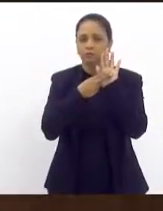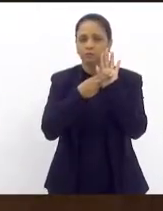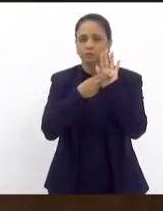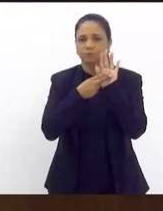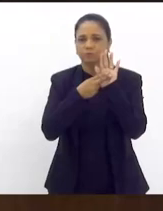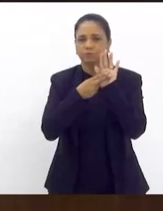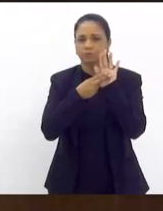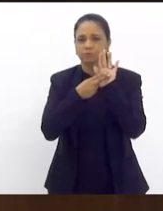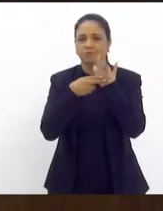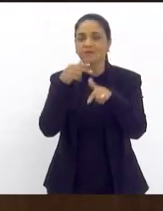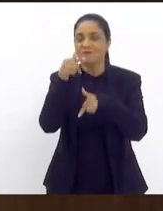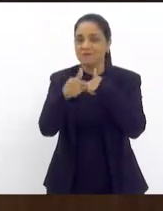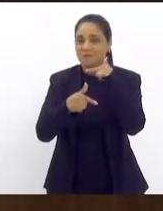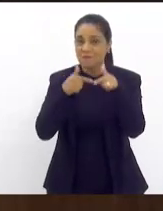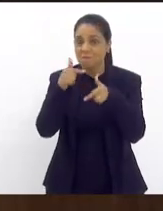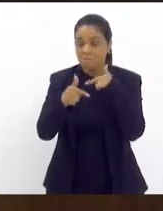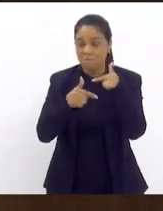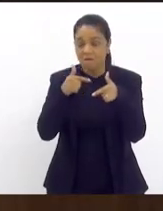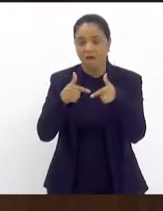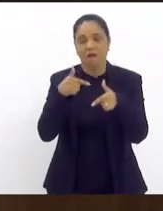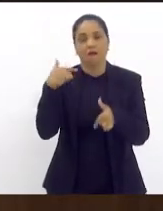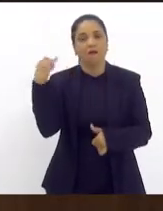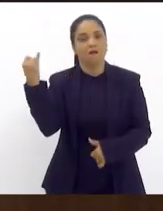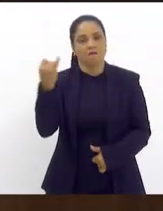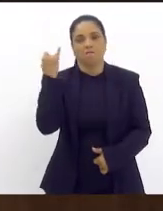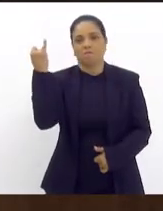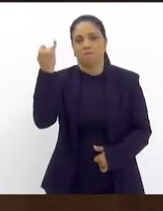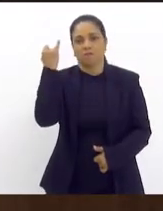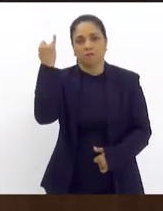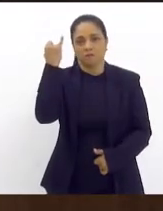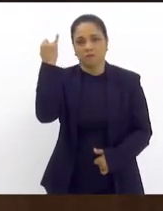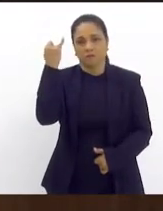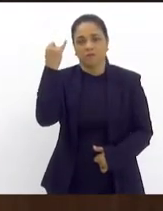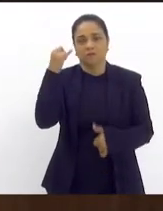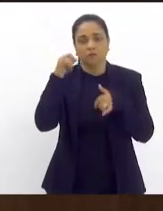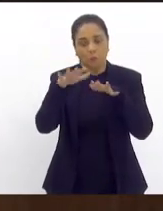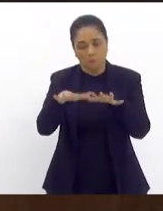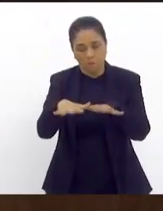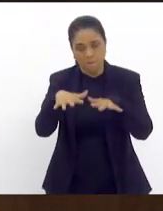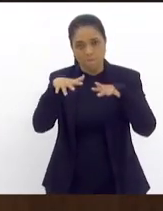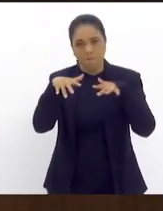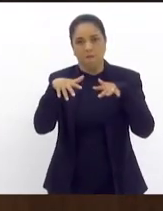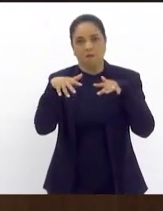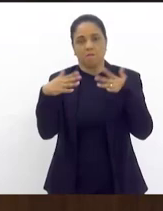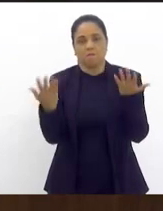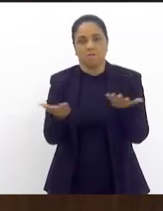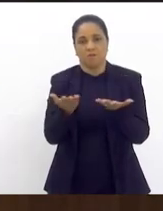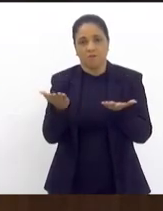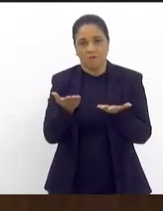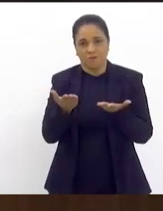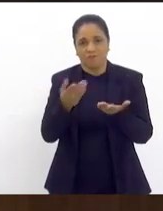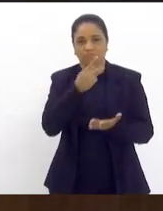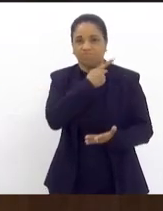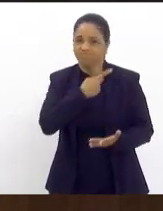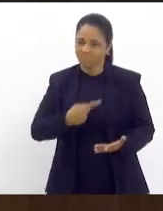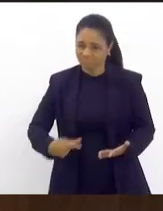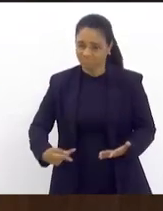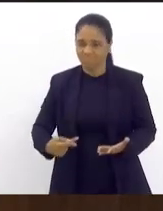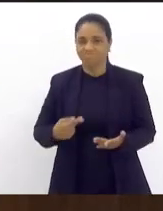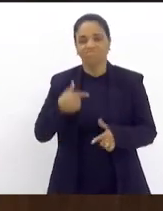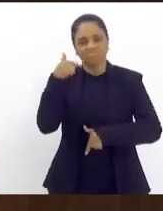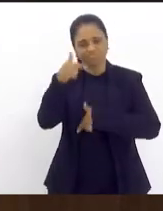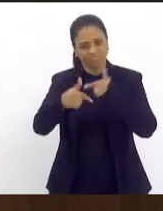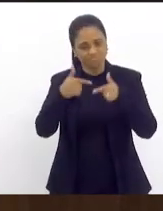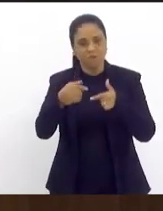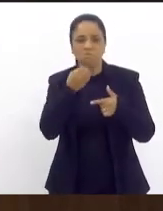função tarefa tão importante para todas nós no Parlamento ao qual a vossa excelência está desempenhando muito bem dizer